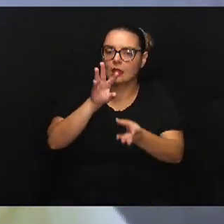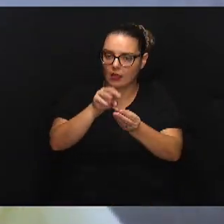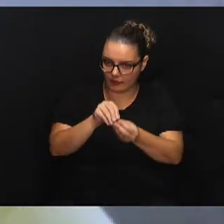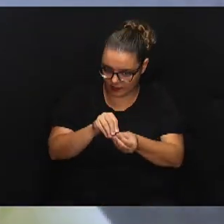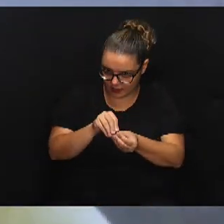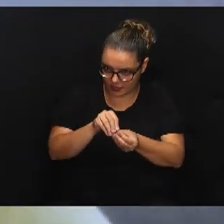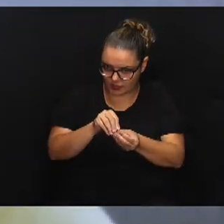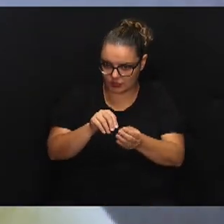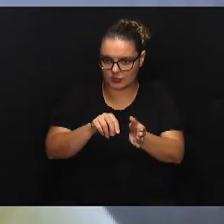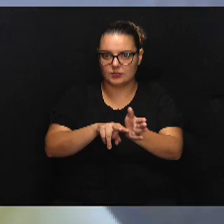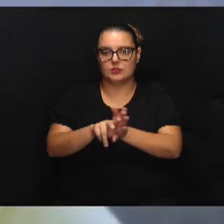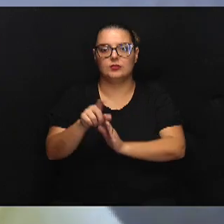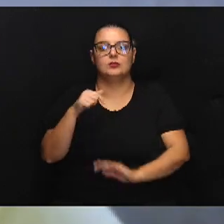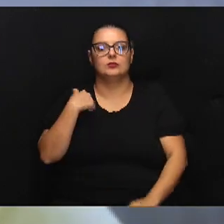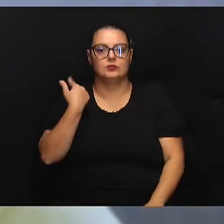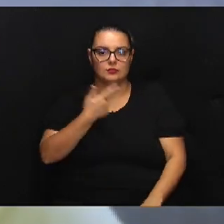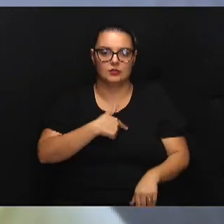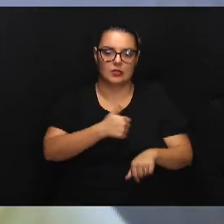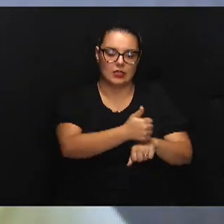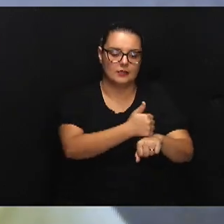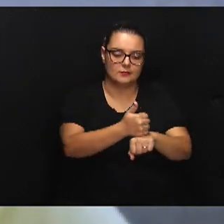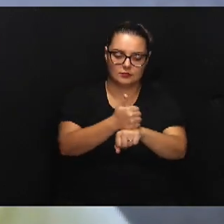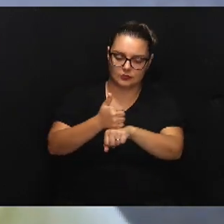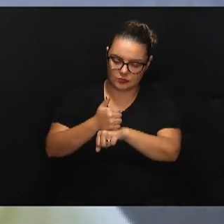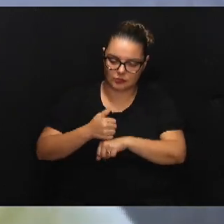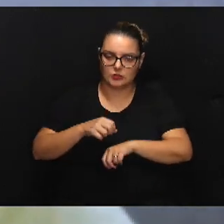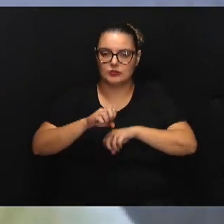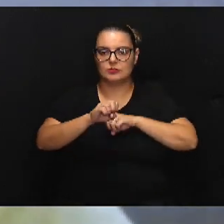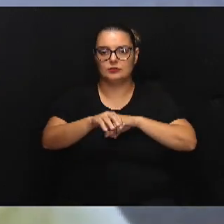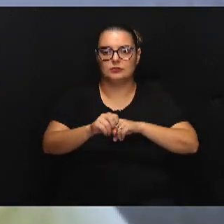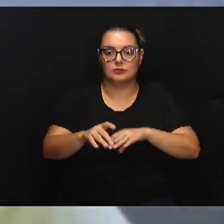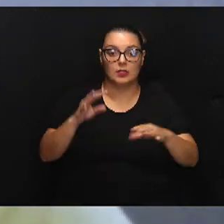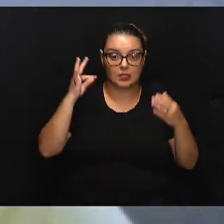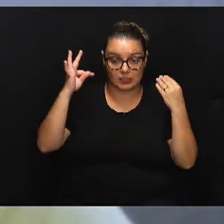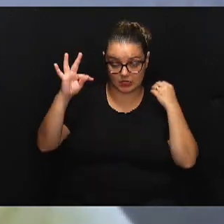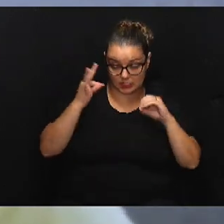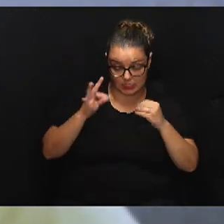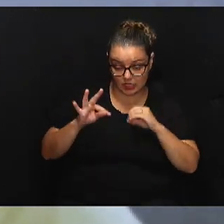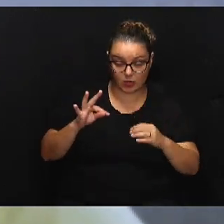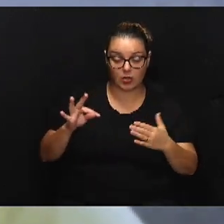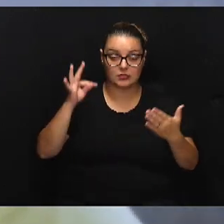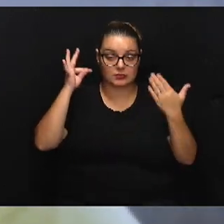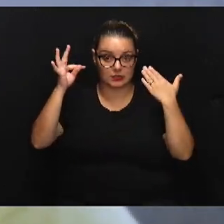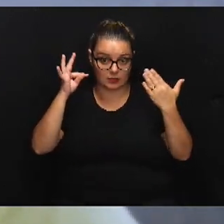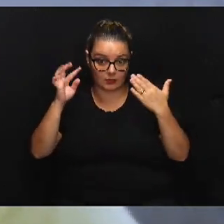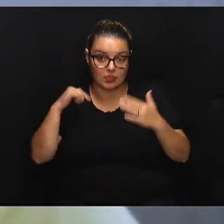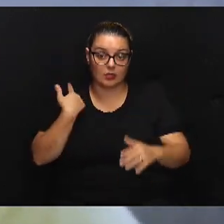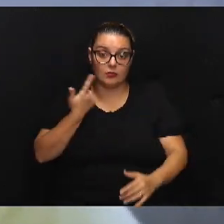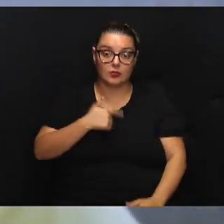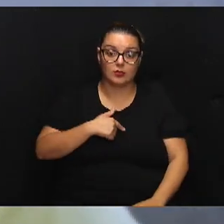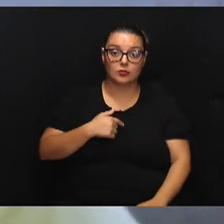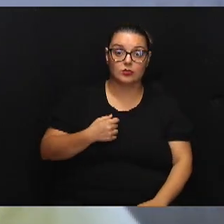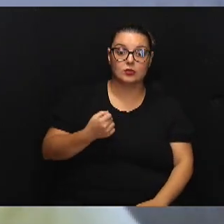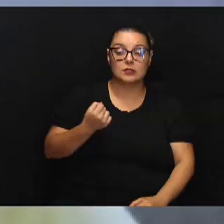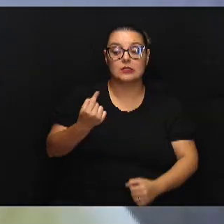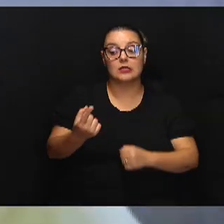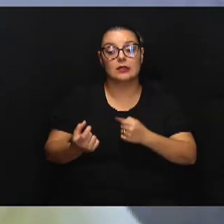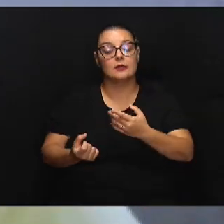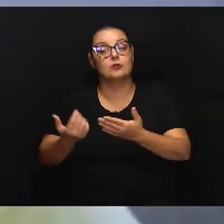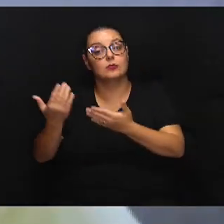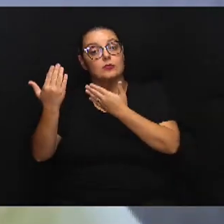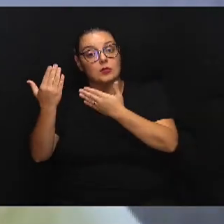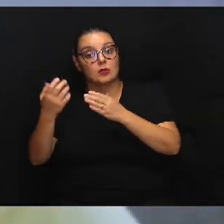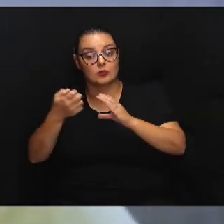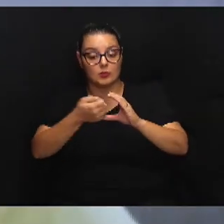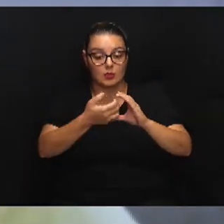diagnóstico? Nós, profissionais da educação, terapeutas, nós levantamos hipóteses de